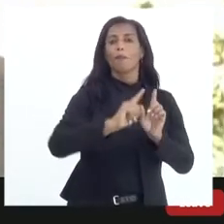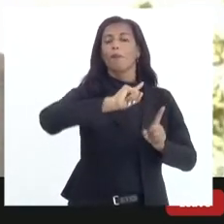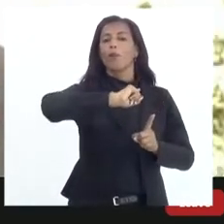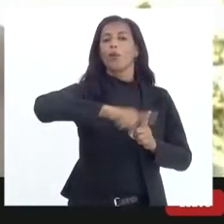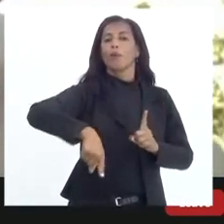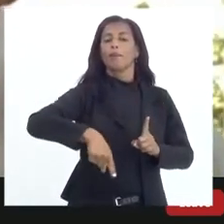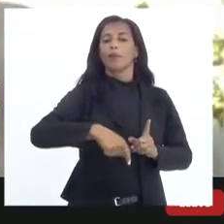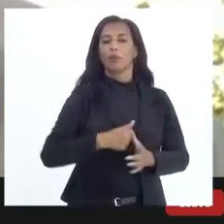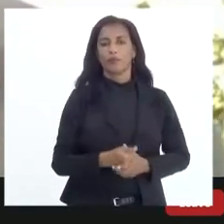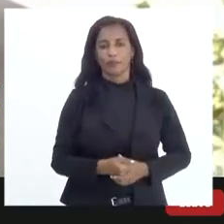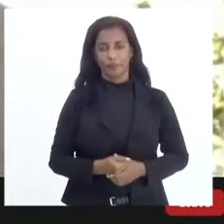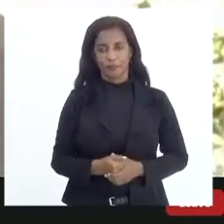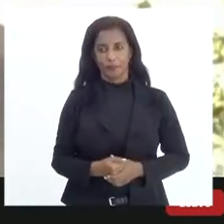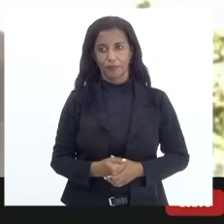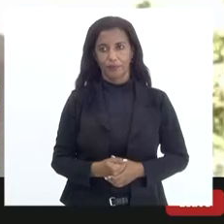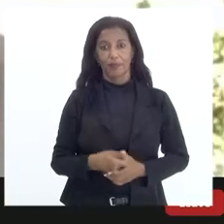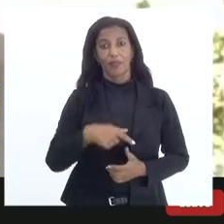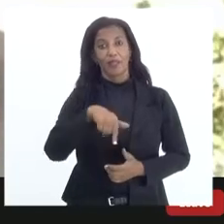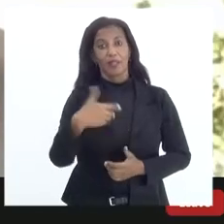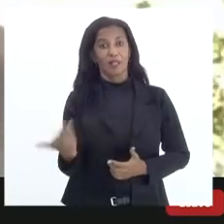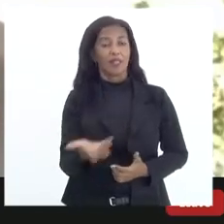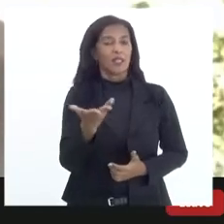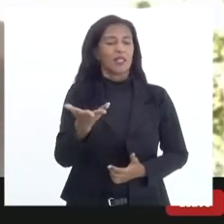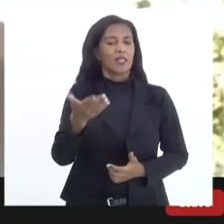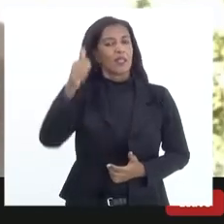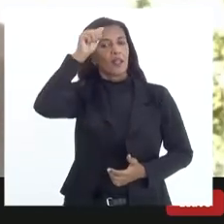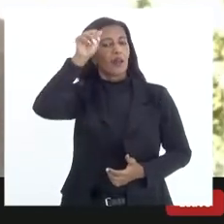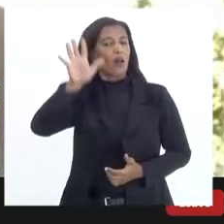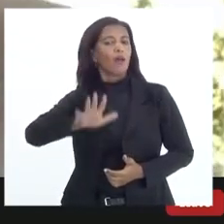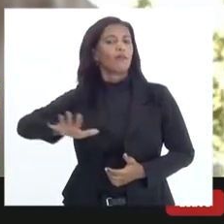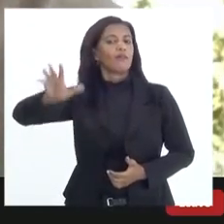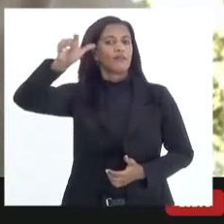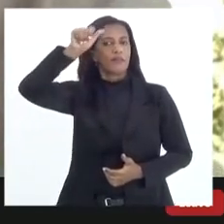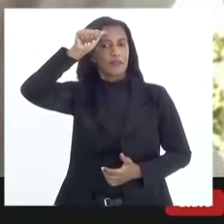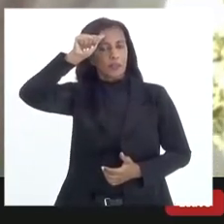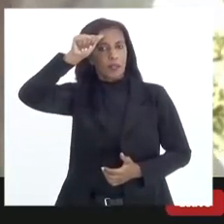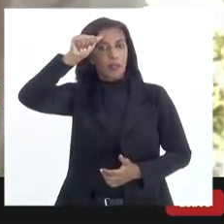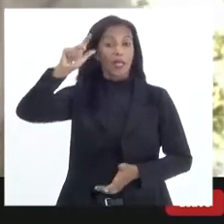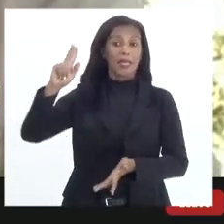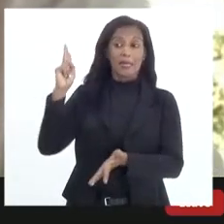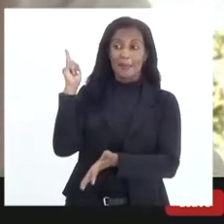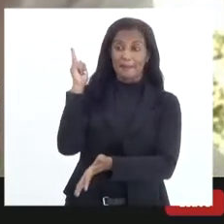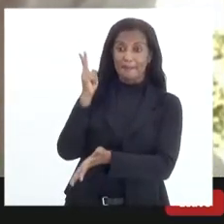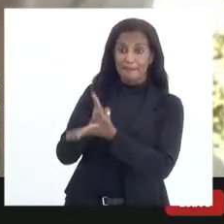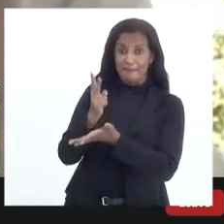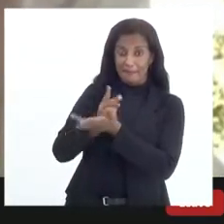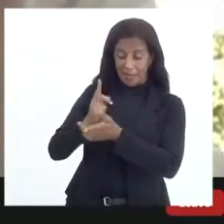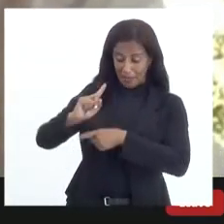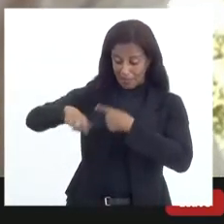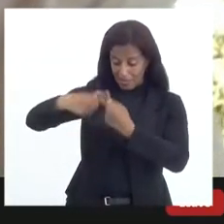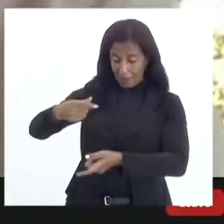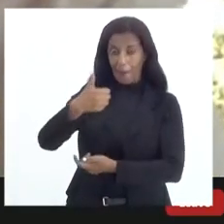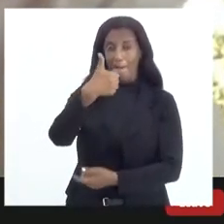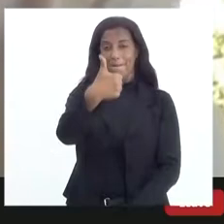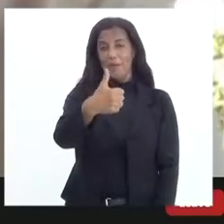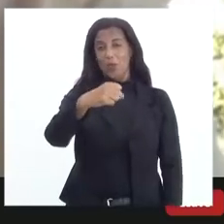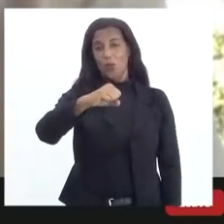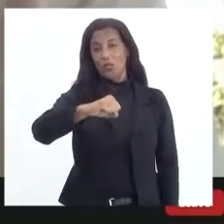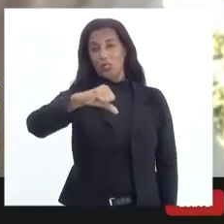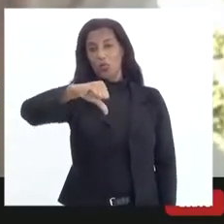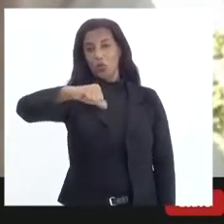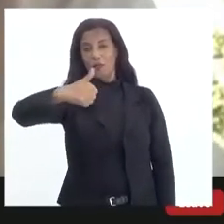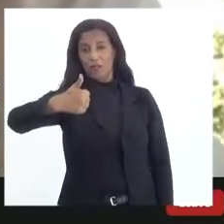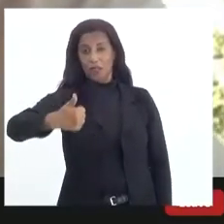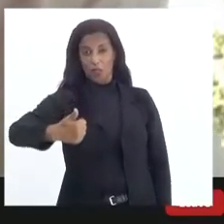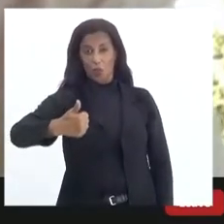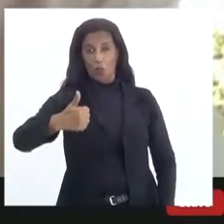proibidas e que eram professadas pela matriz africana. E mesmo depois, em 1891, com a